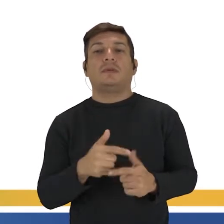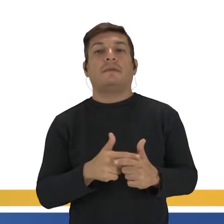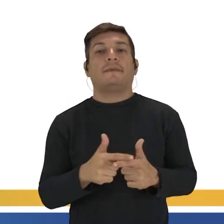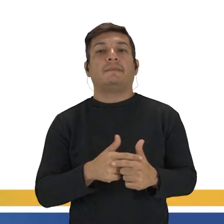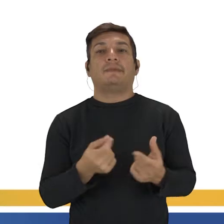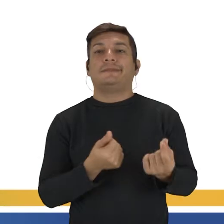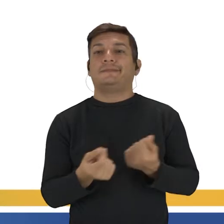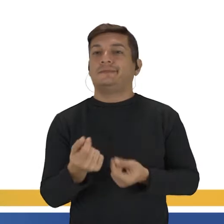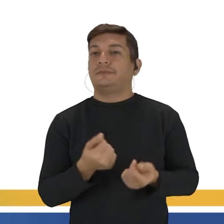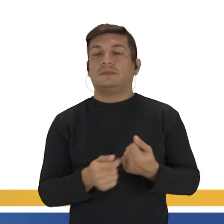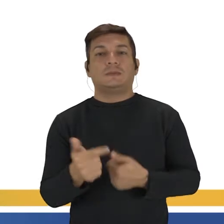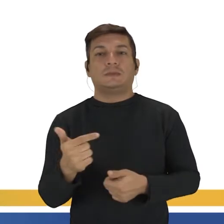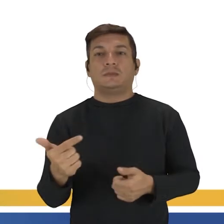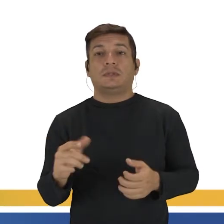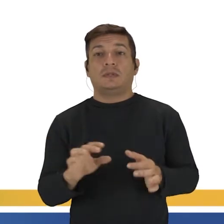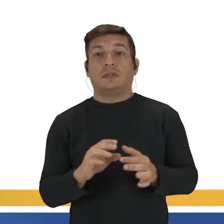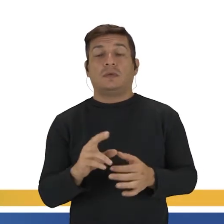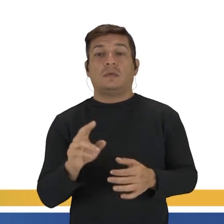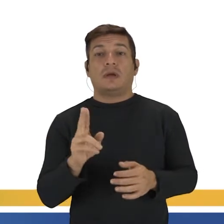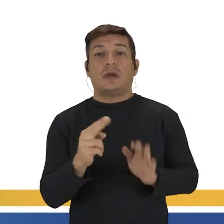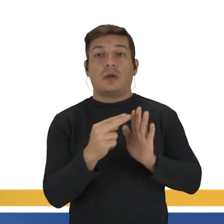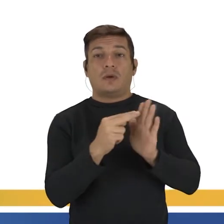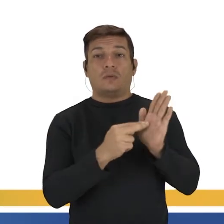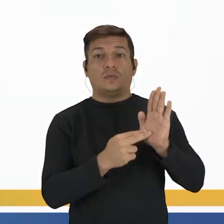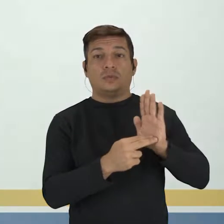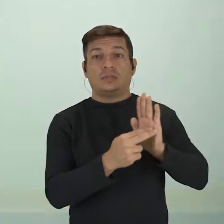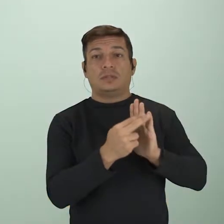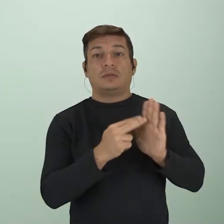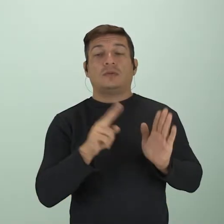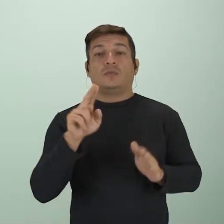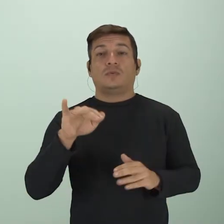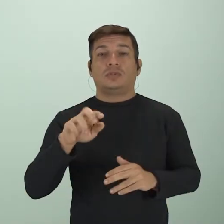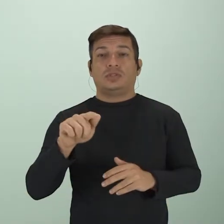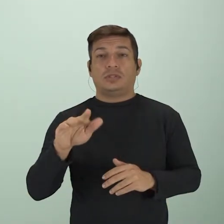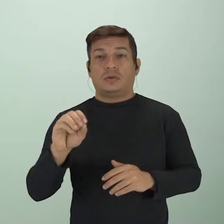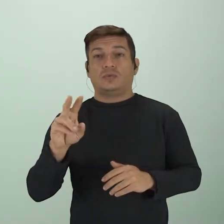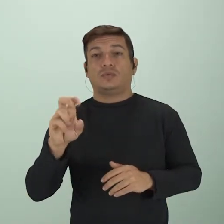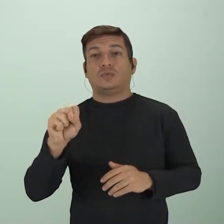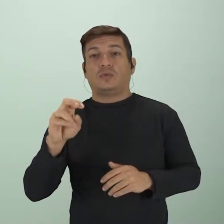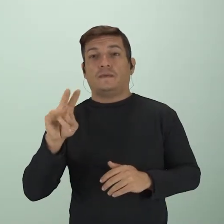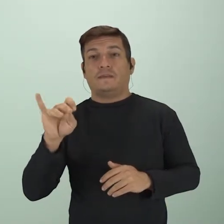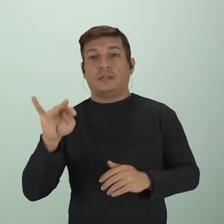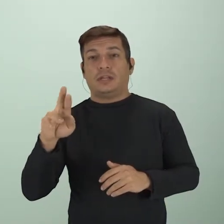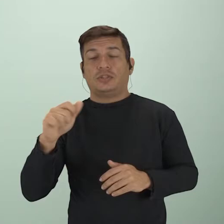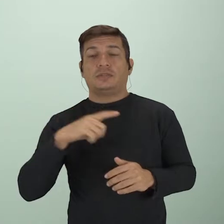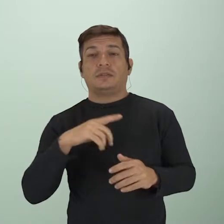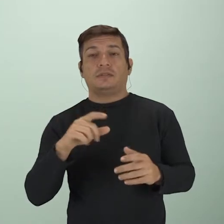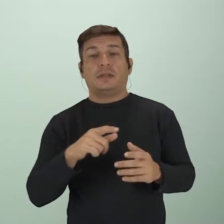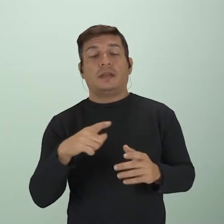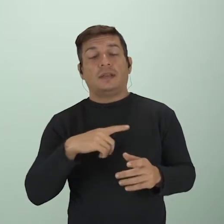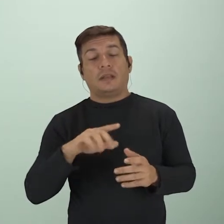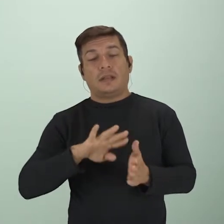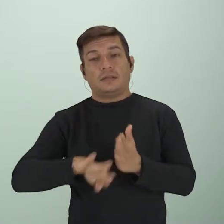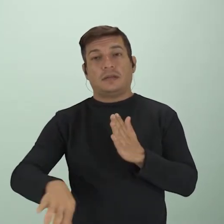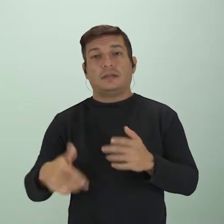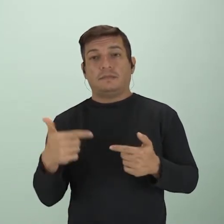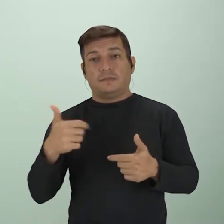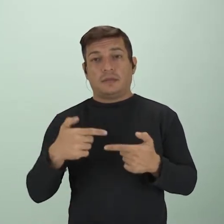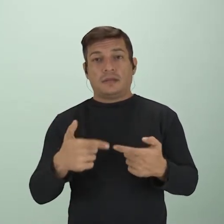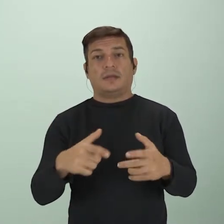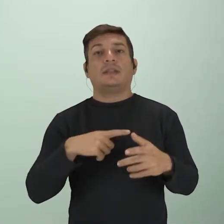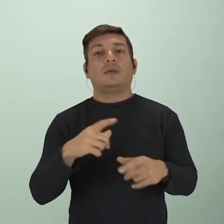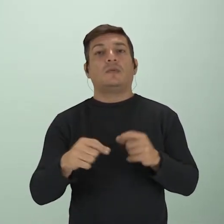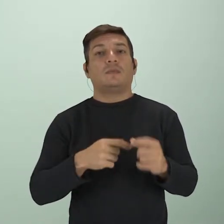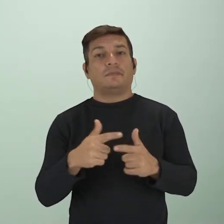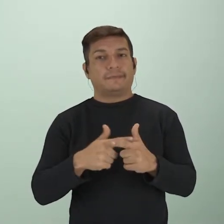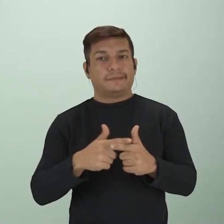problemas econômicos. Né? A União Soviética ela sai da Primeira Guerra, né, enfrenta um conflito interno